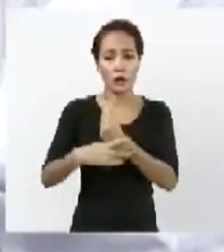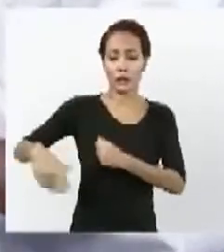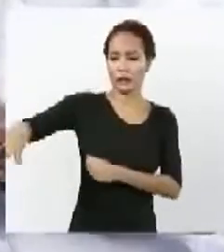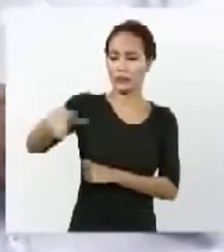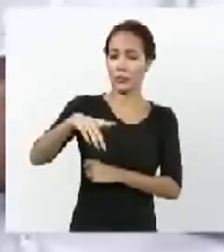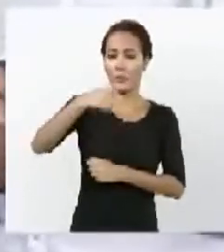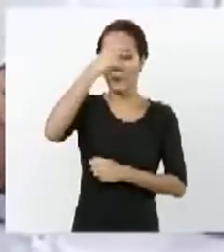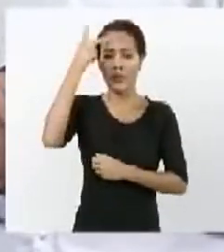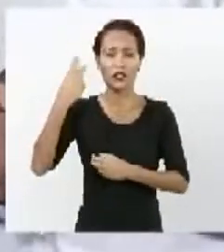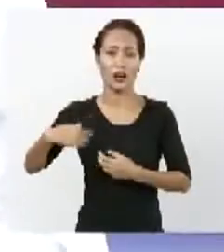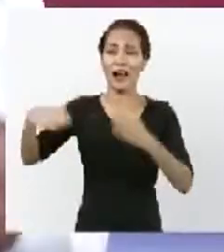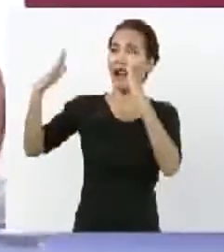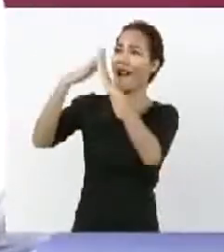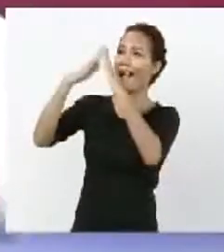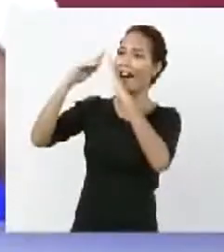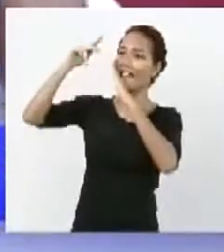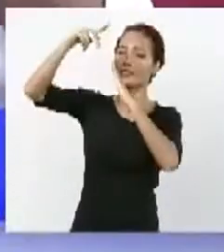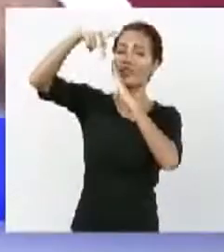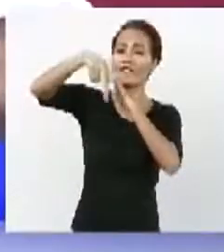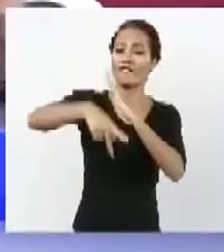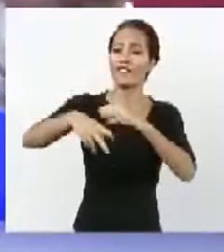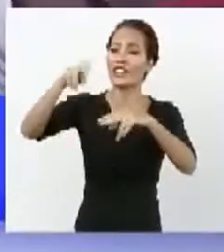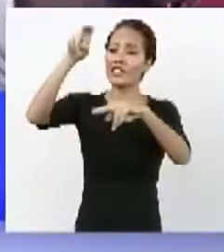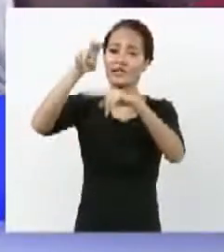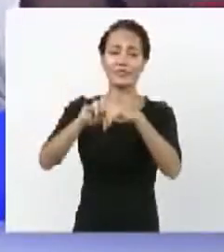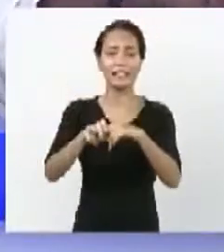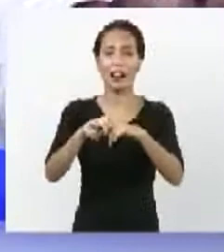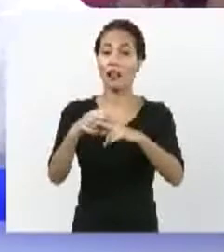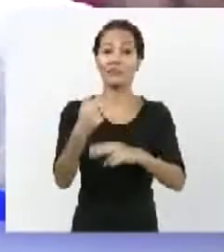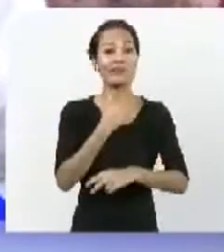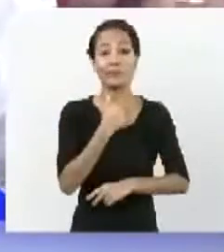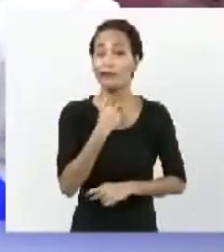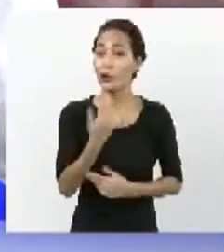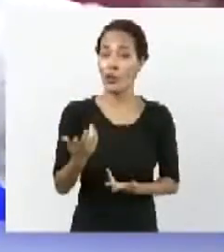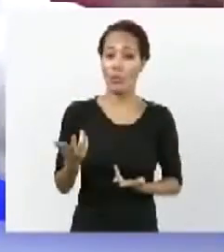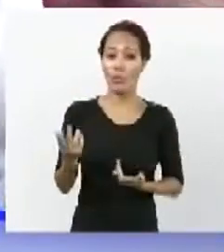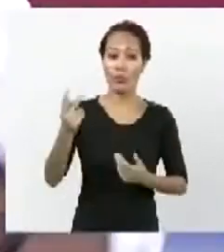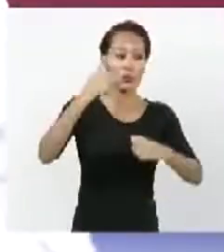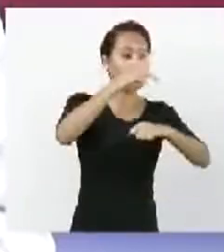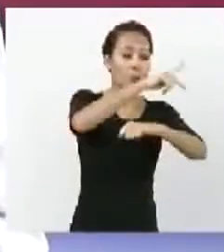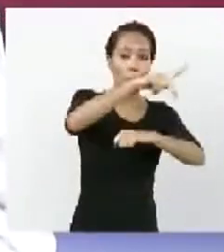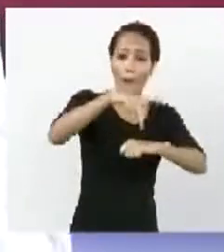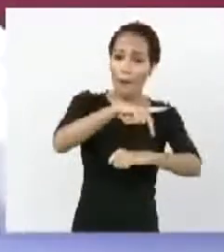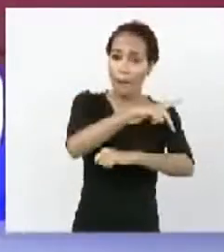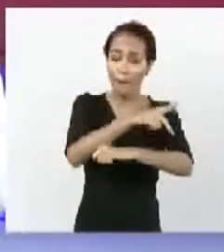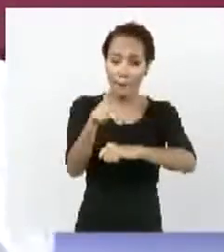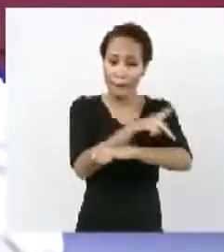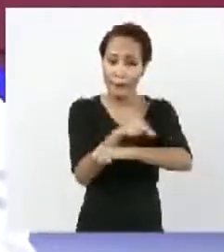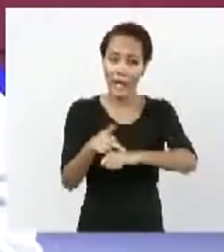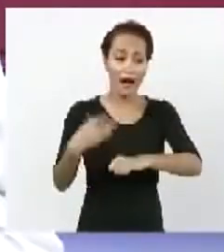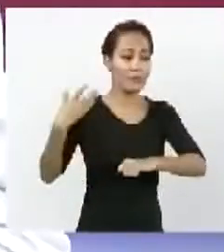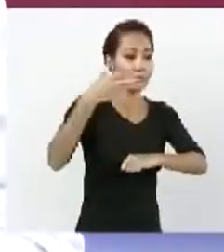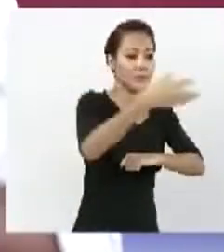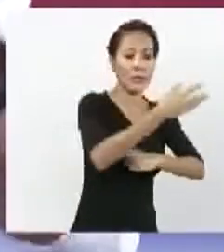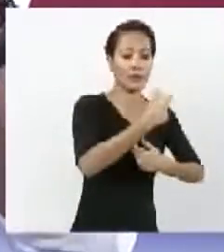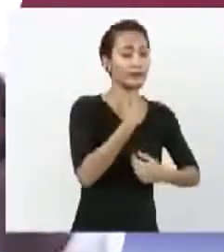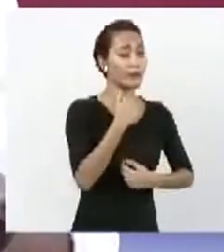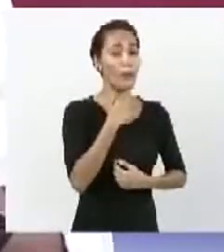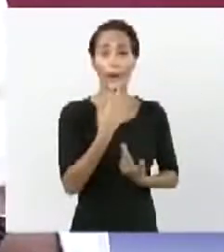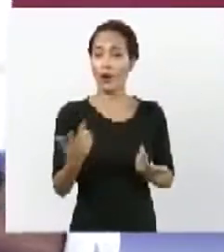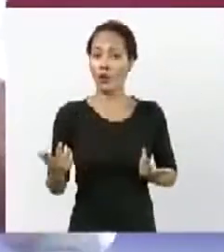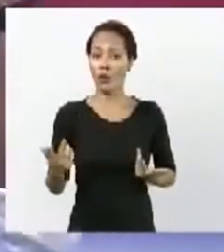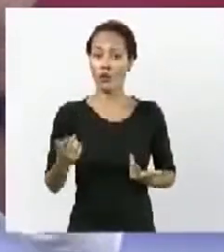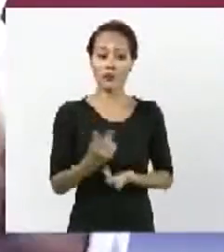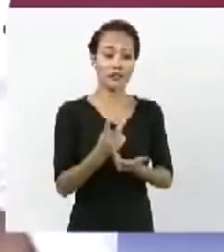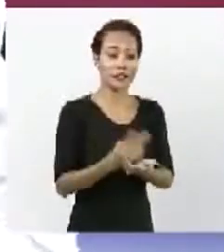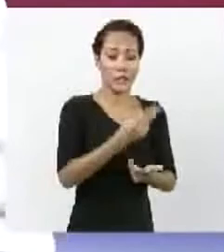sentar mais às portas das suas casas, para que as pessoas possam ir novamente às praças sem serem importunadas por bandido. Isso é fazer segurança pública, é com